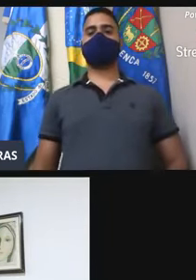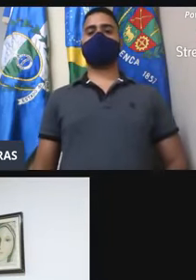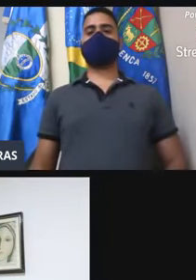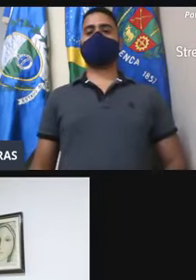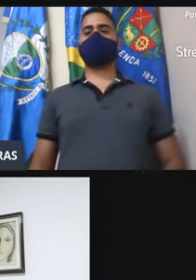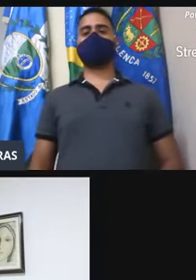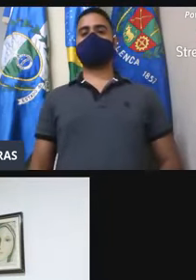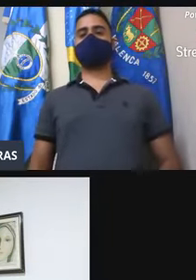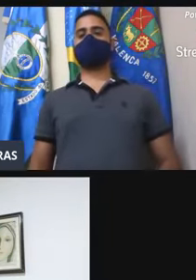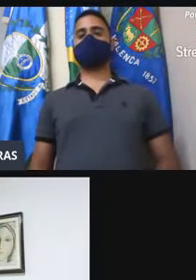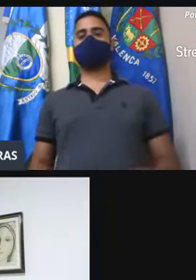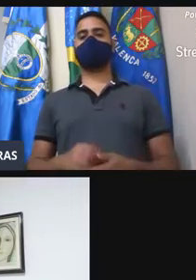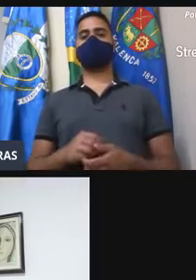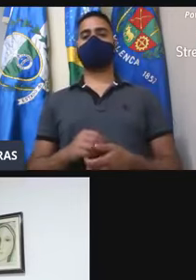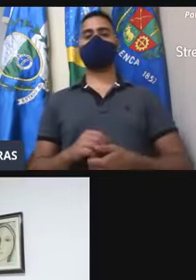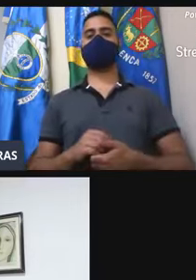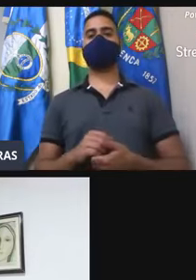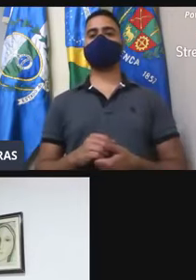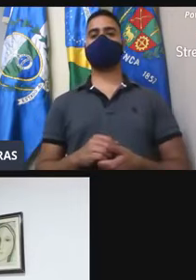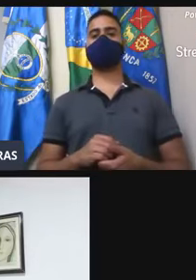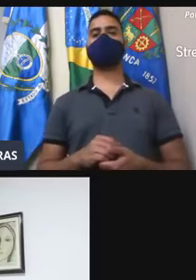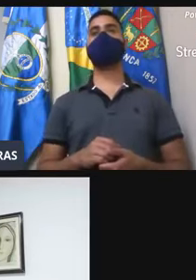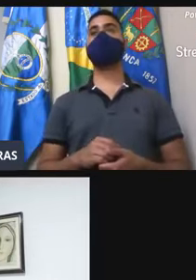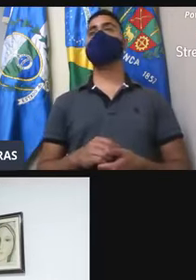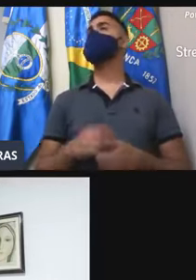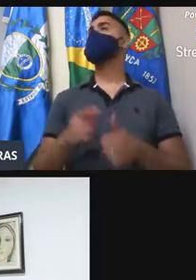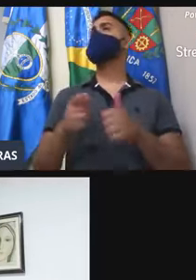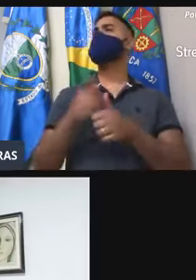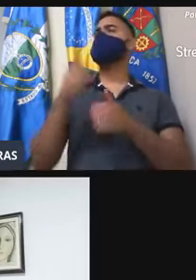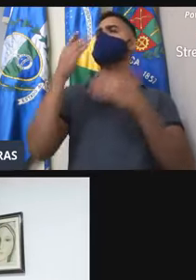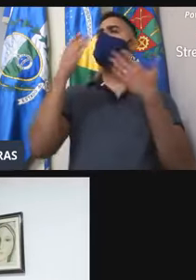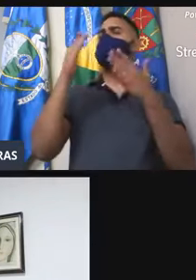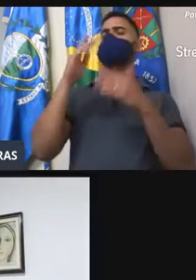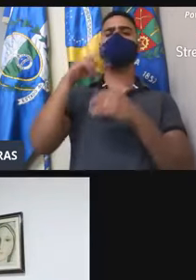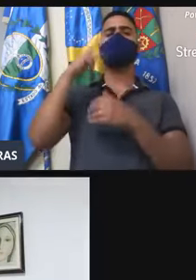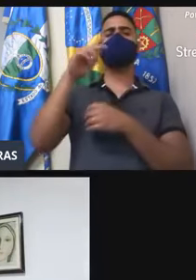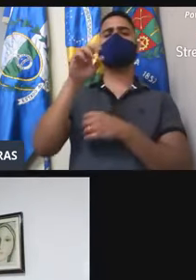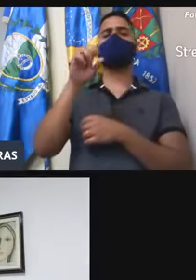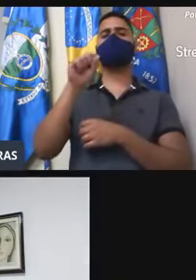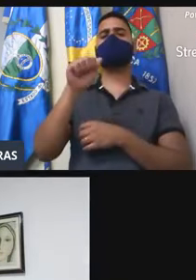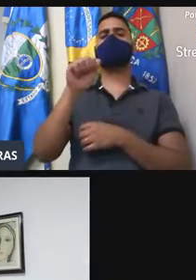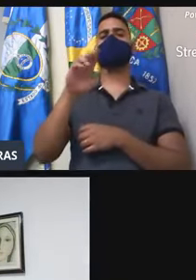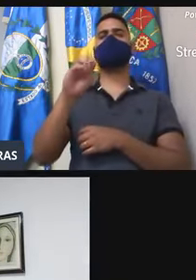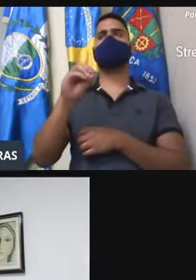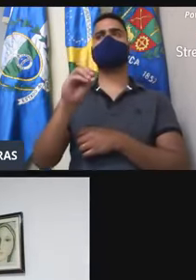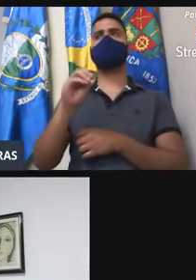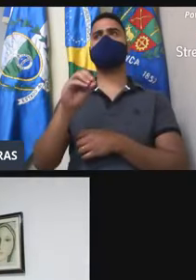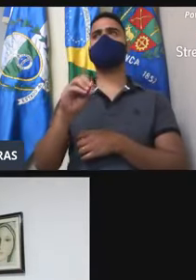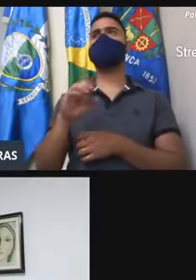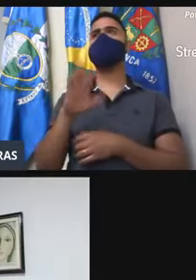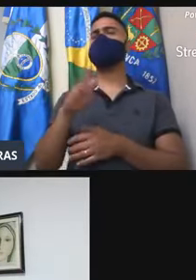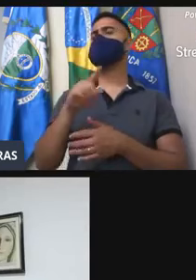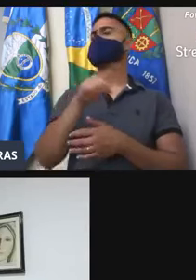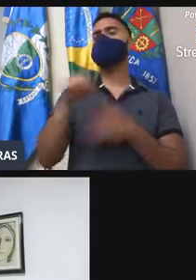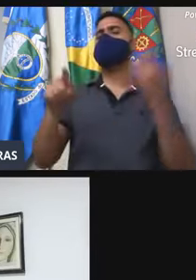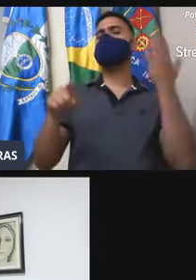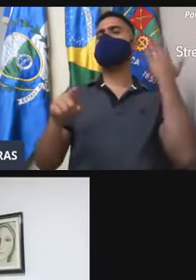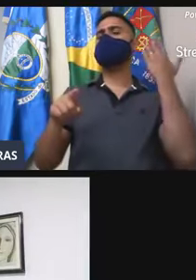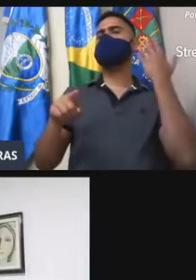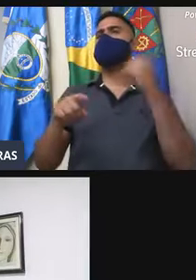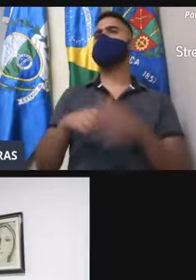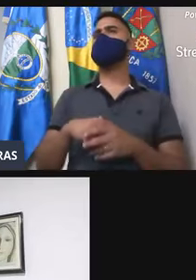aqui. Primeiramente, eu queria dar meus parabéns ao vereador Saulo Coelho, que eu já tinha escrito aqui na semana passada, quando o